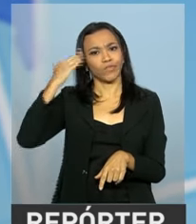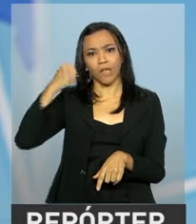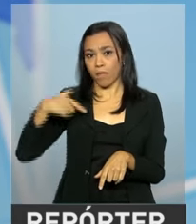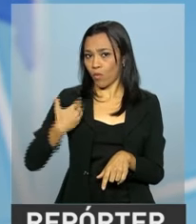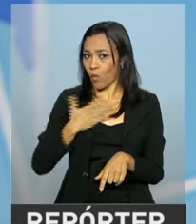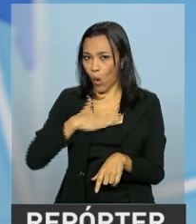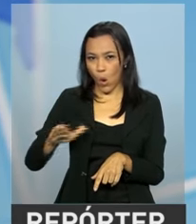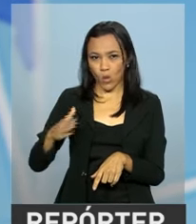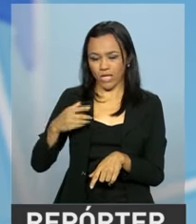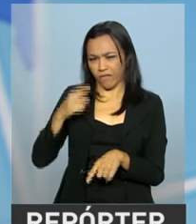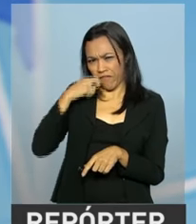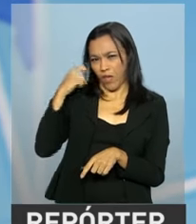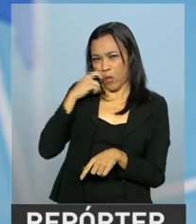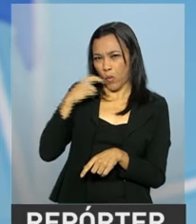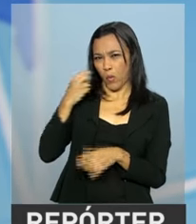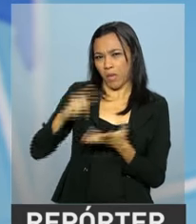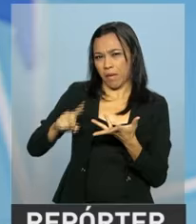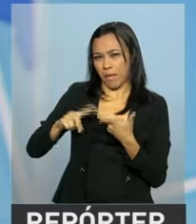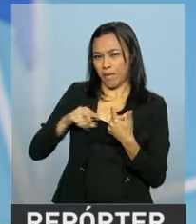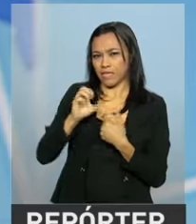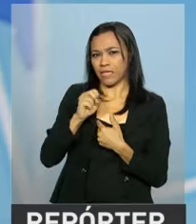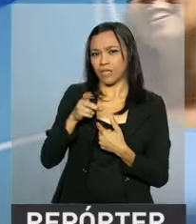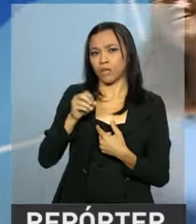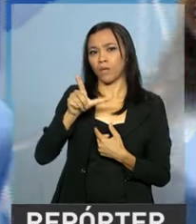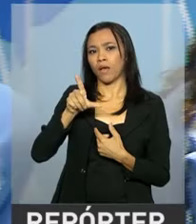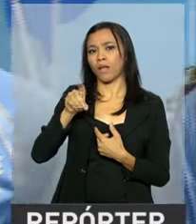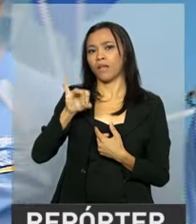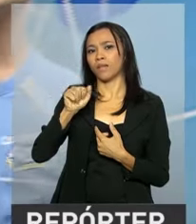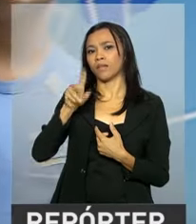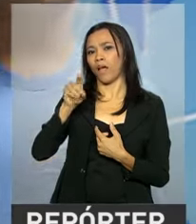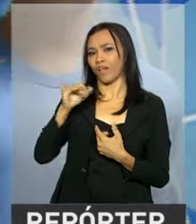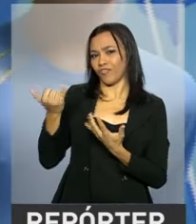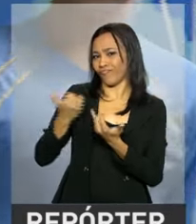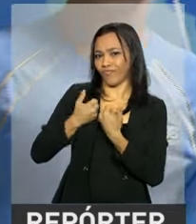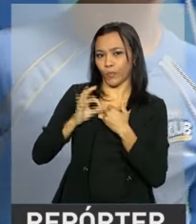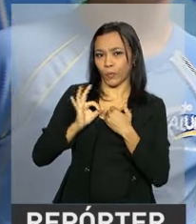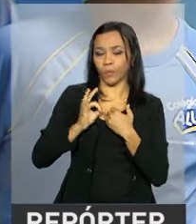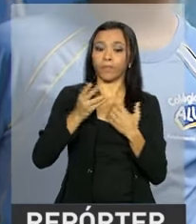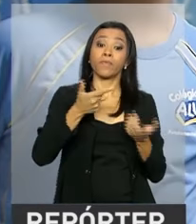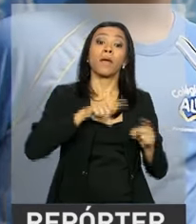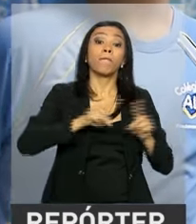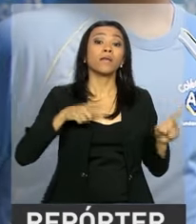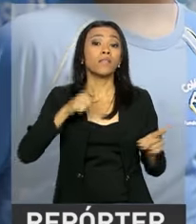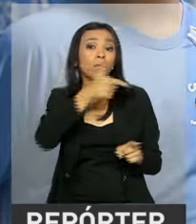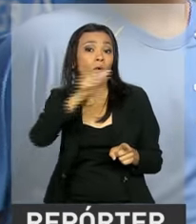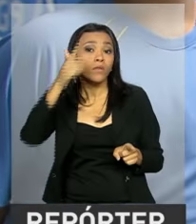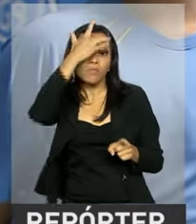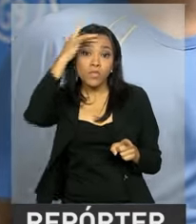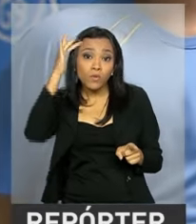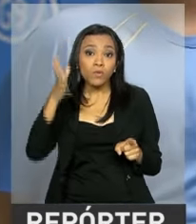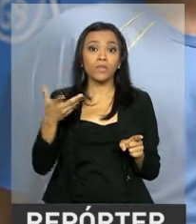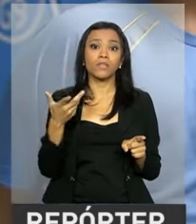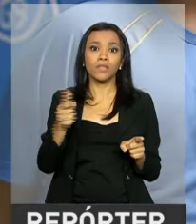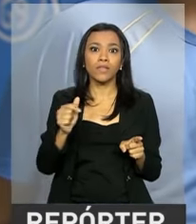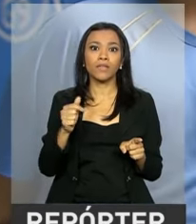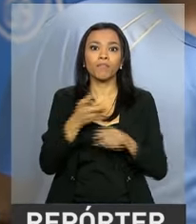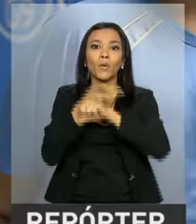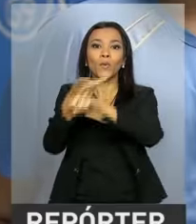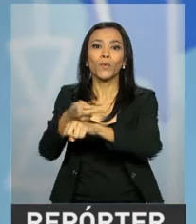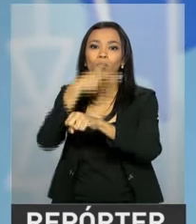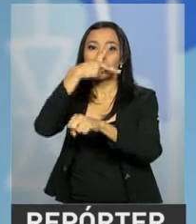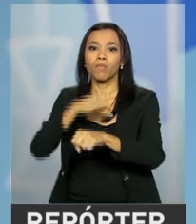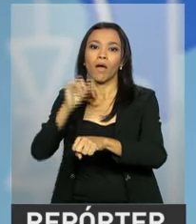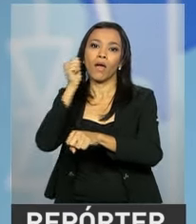de se abrir sobre assunto que envolve sexualidade mas ainda há aqueles que preferem recorrer à sabedoria dos